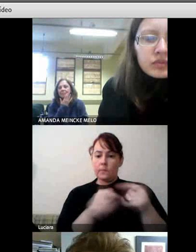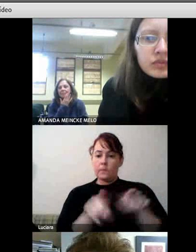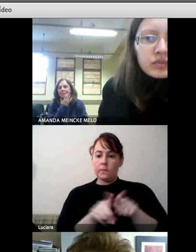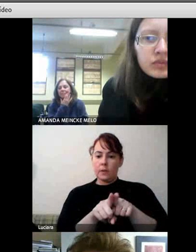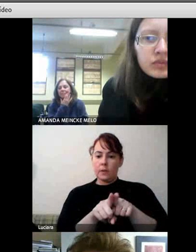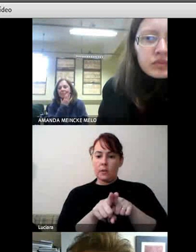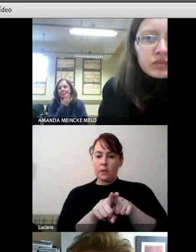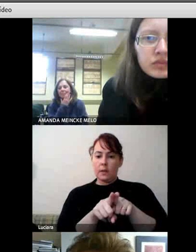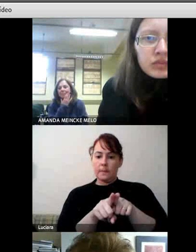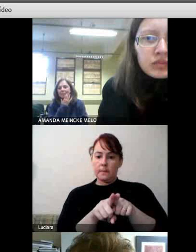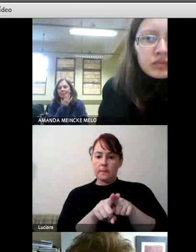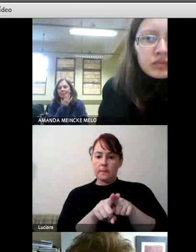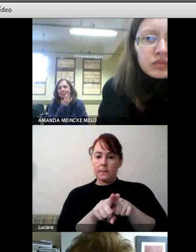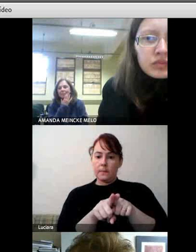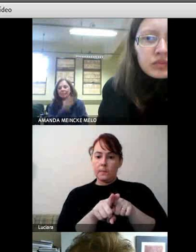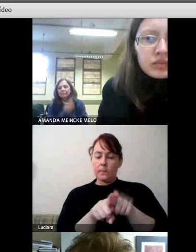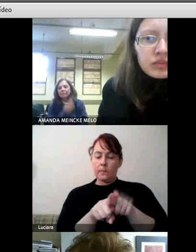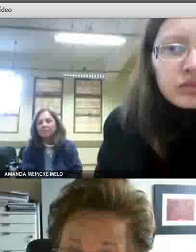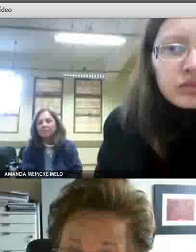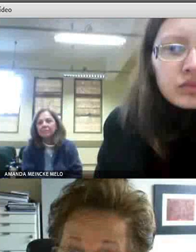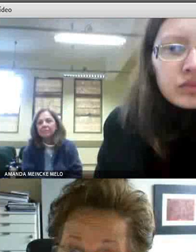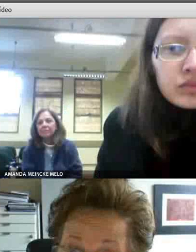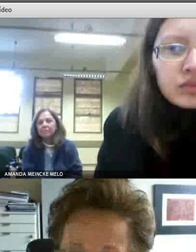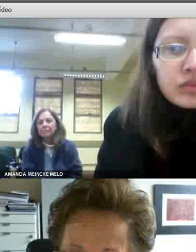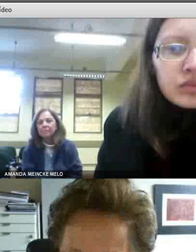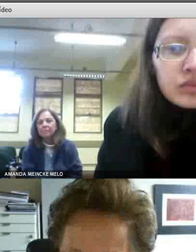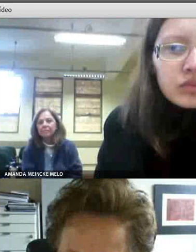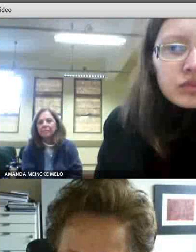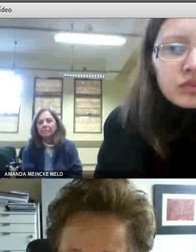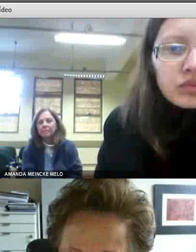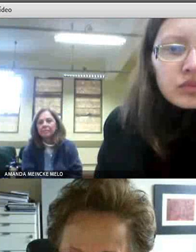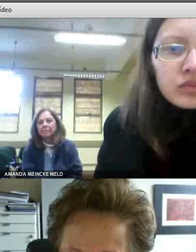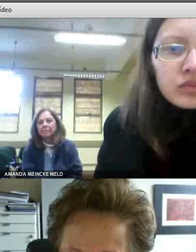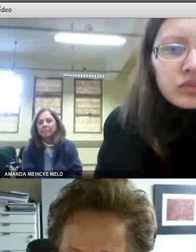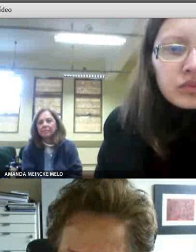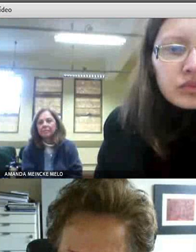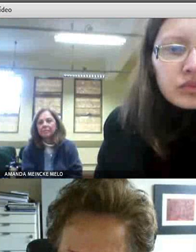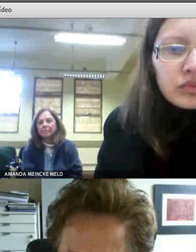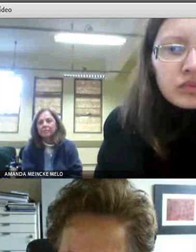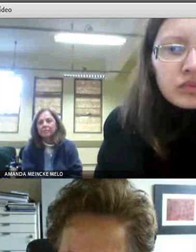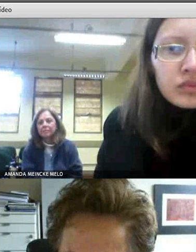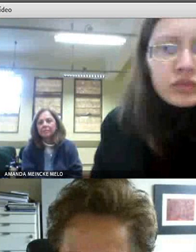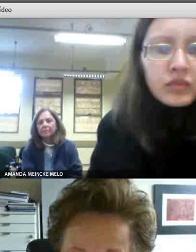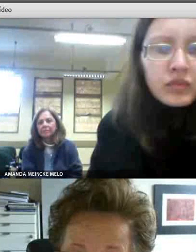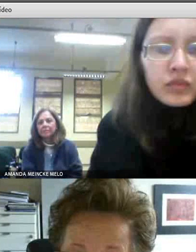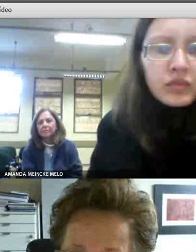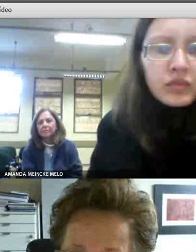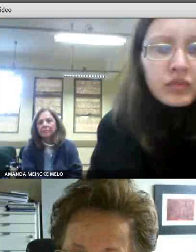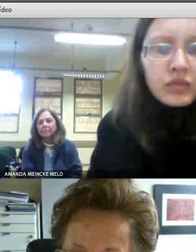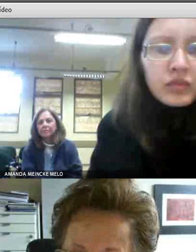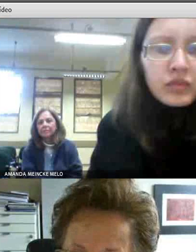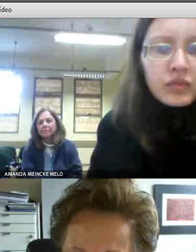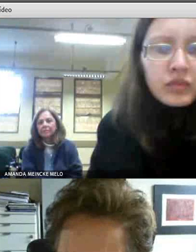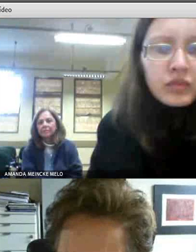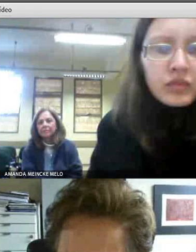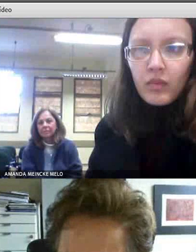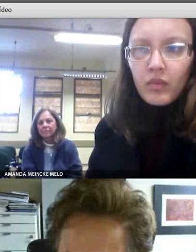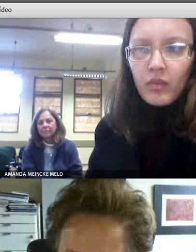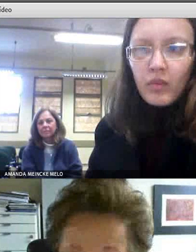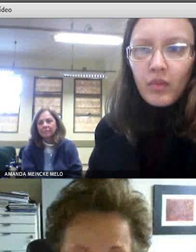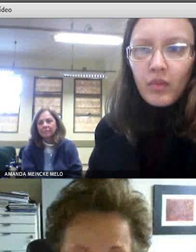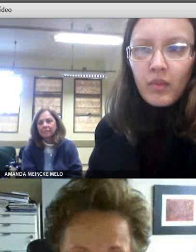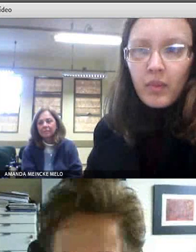o aluno se responsabilizar pela produção, nós vamos ver que esses objetos de aprendizagem existem pelo mundo todo.